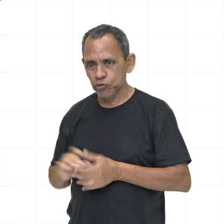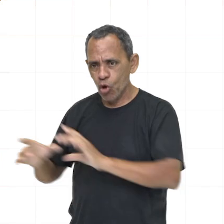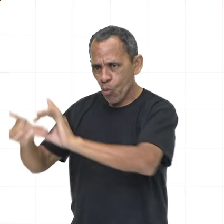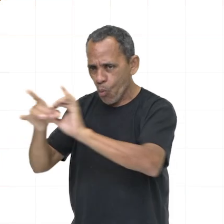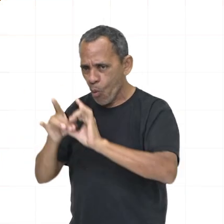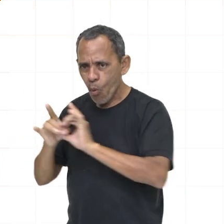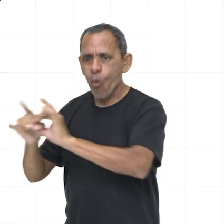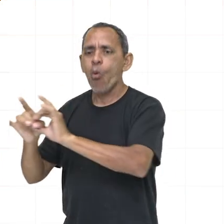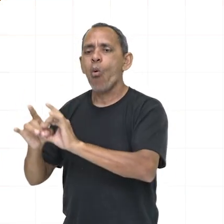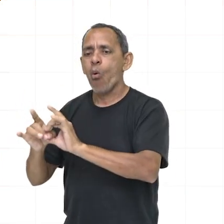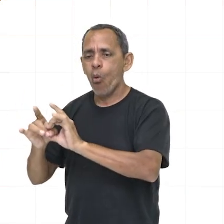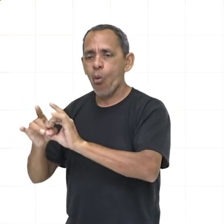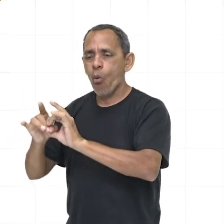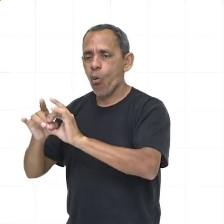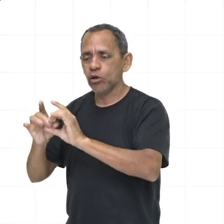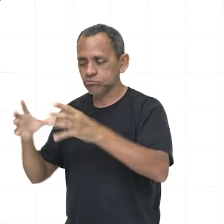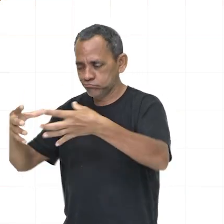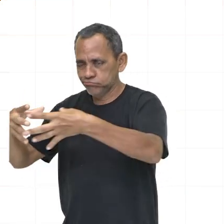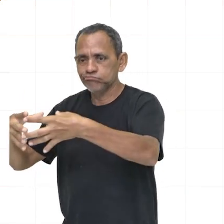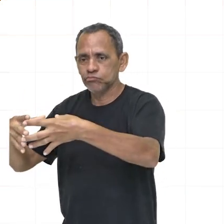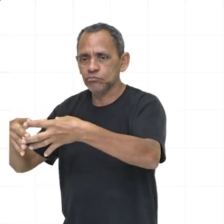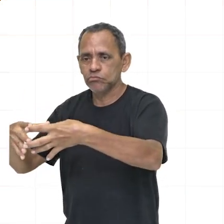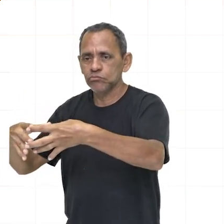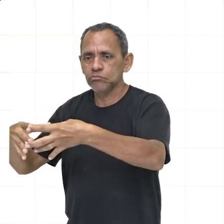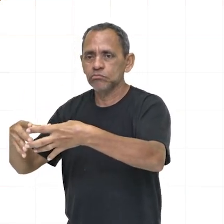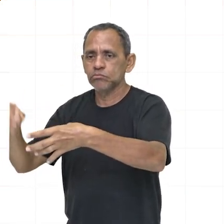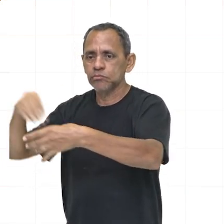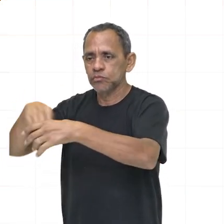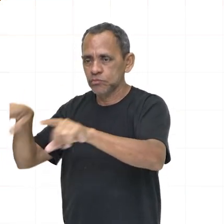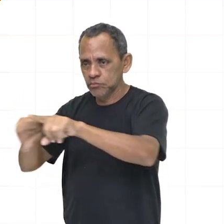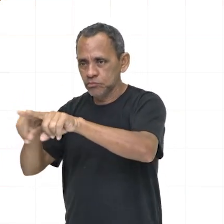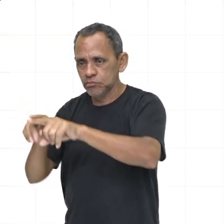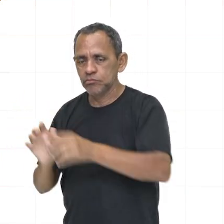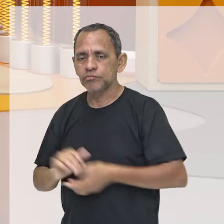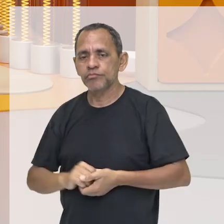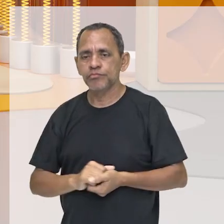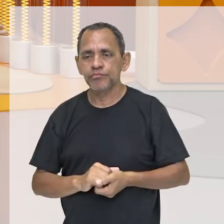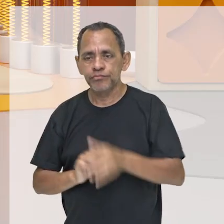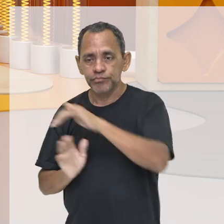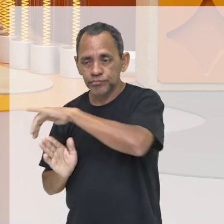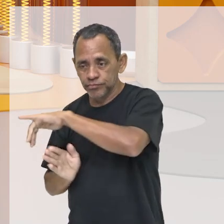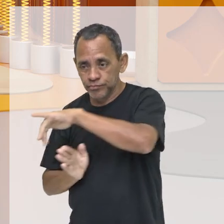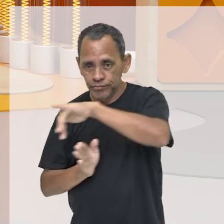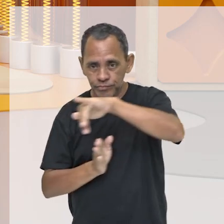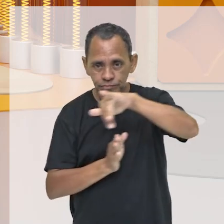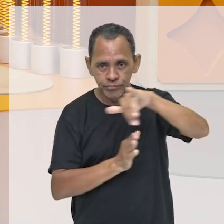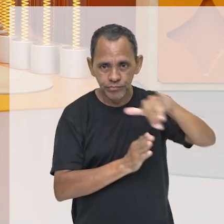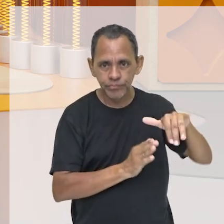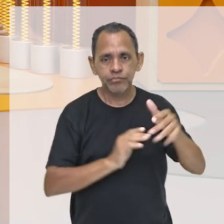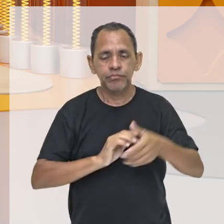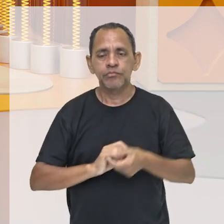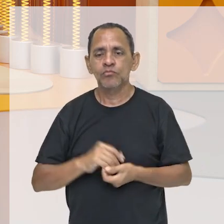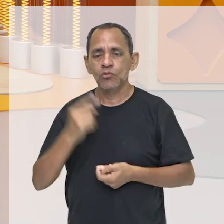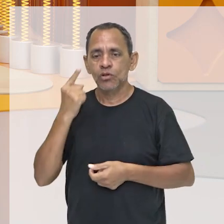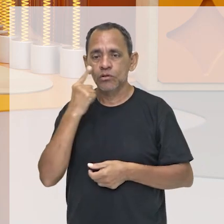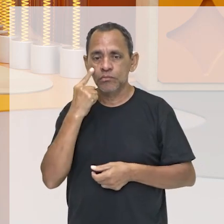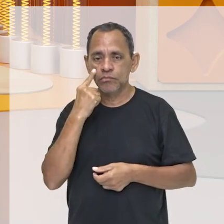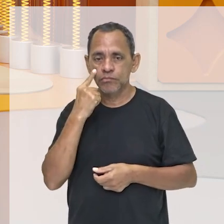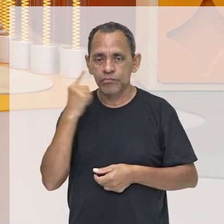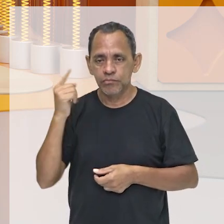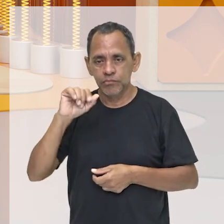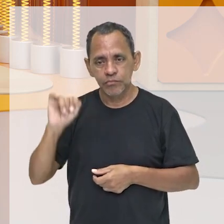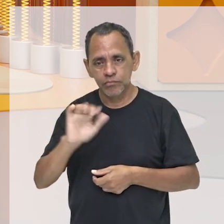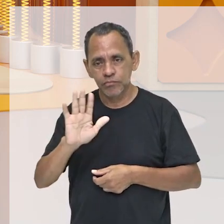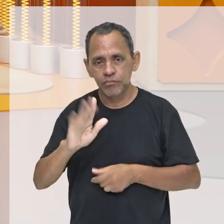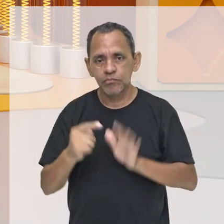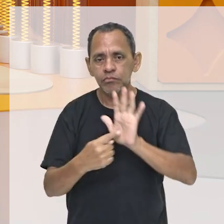países participantes. Tá certo? Vamos mudar um pouquinho de assunto, observando aqui esta imagem,